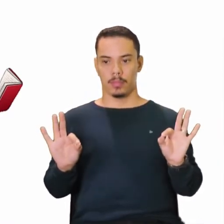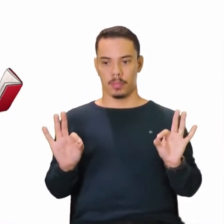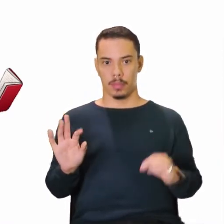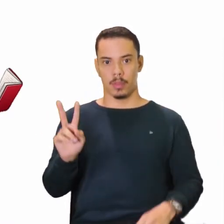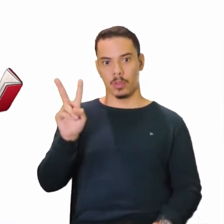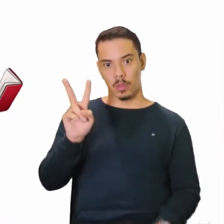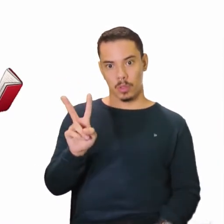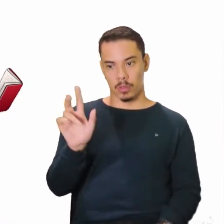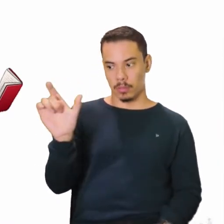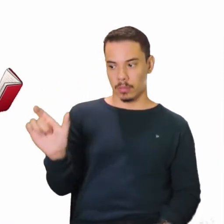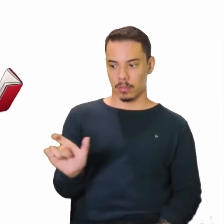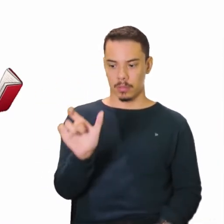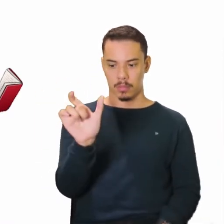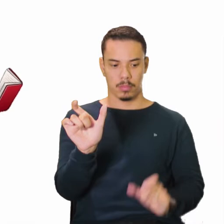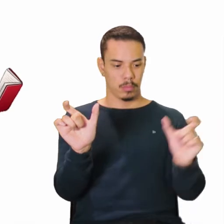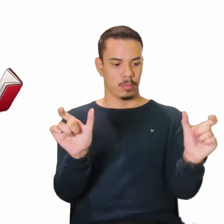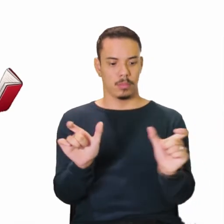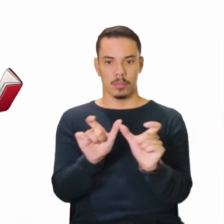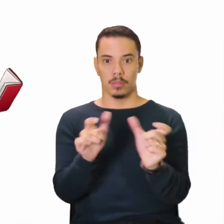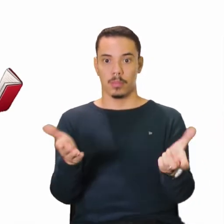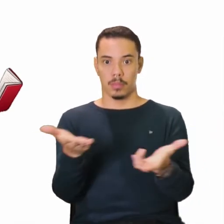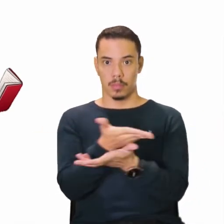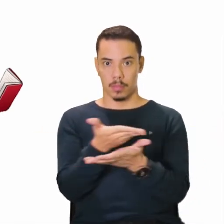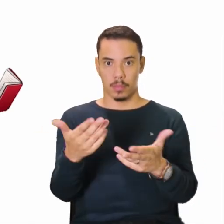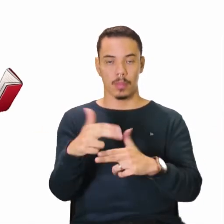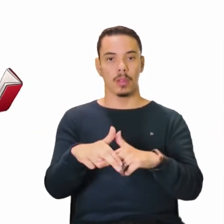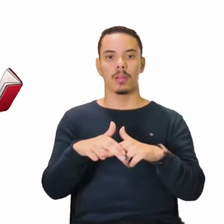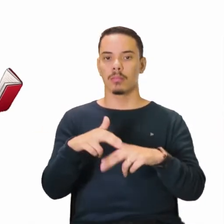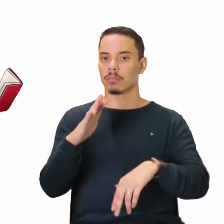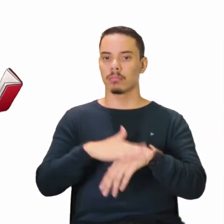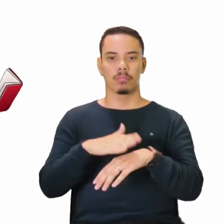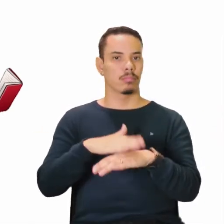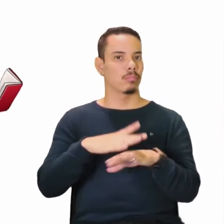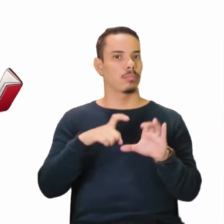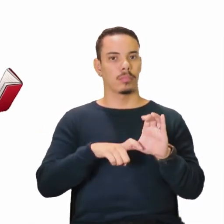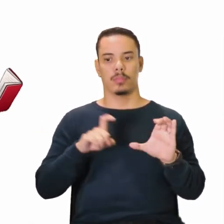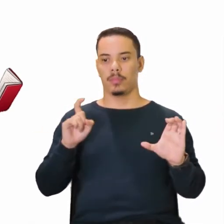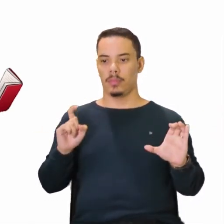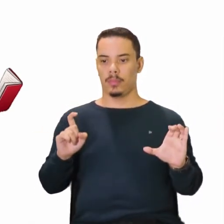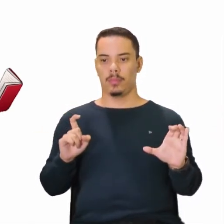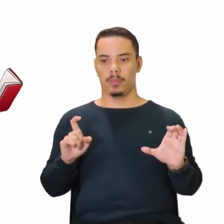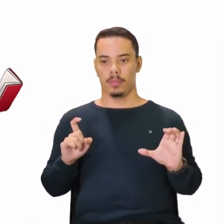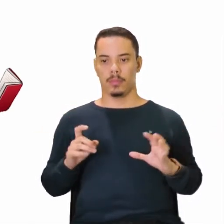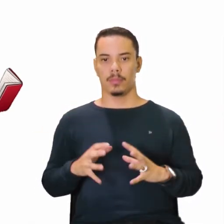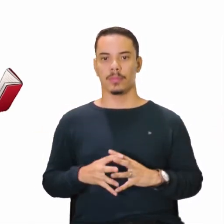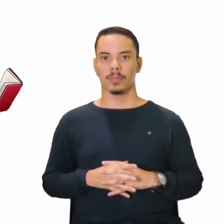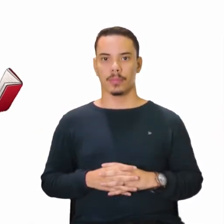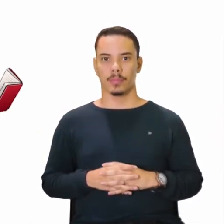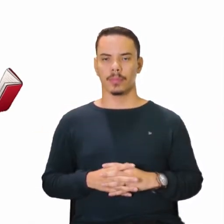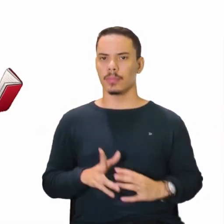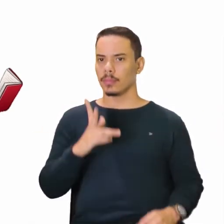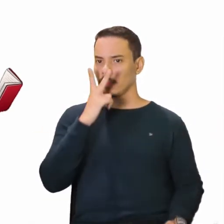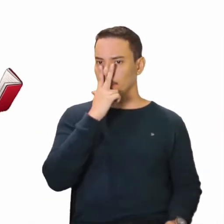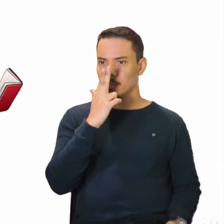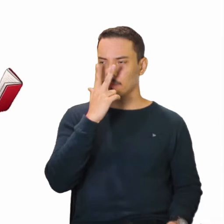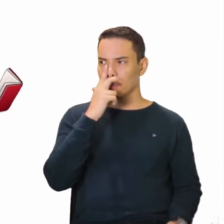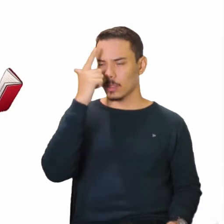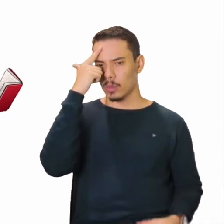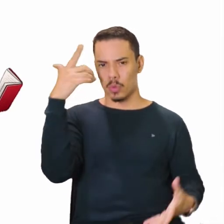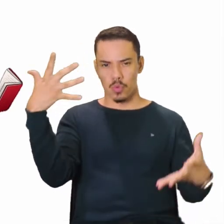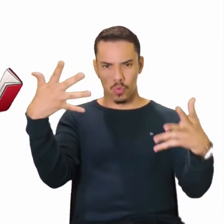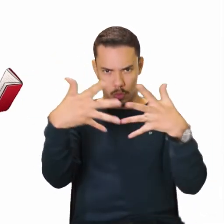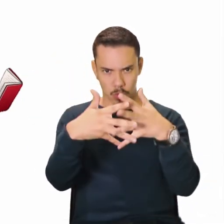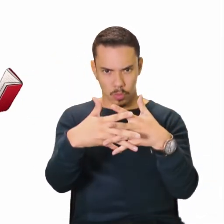dois termos entre si, e esses termos, eles são independentes, né? Parece meio